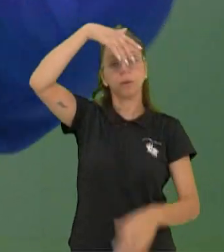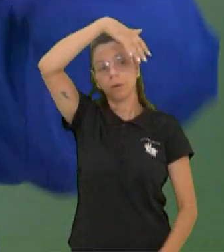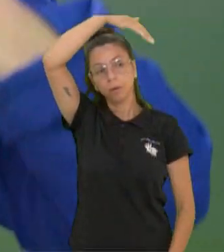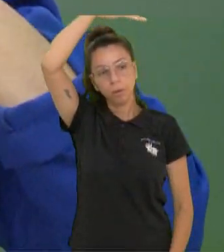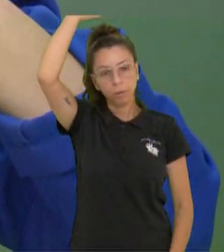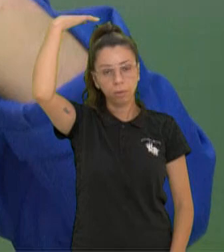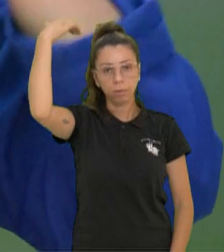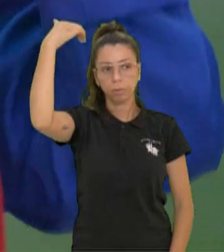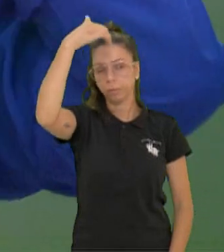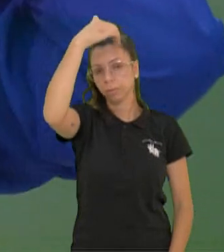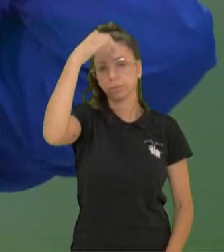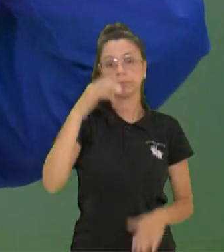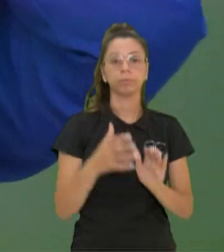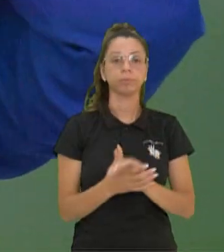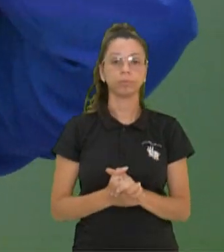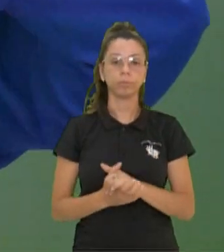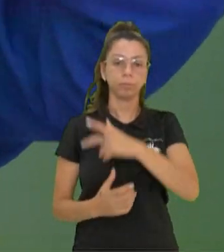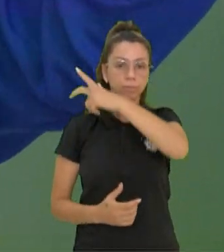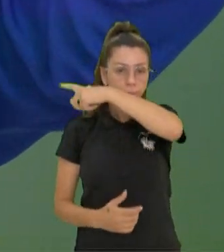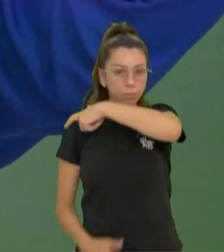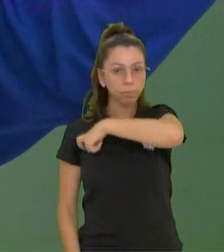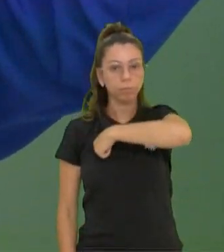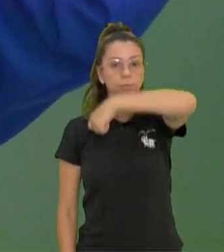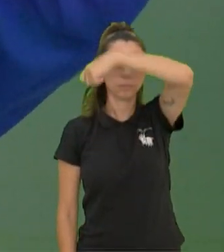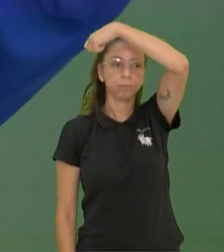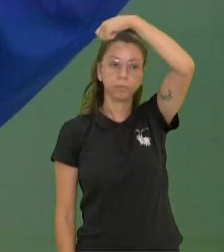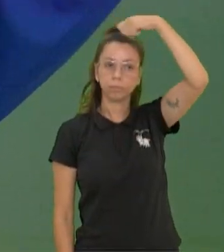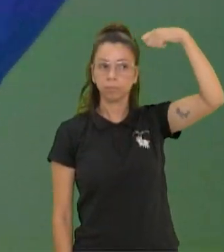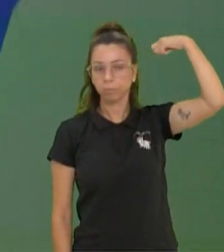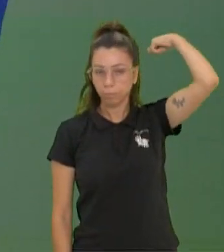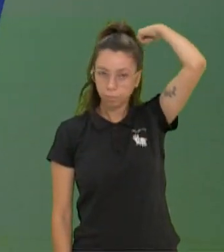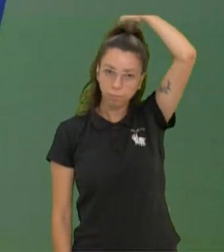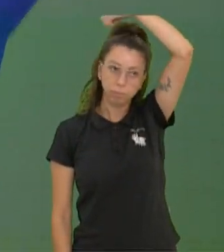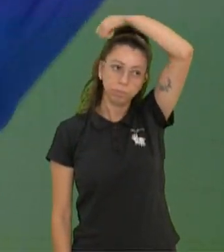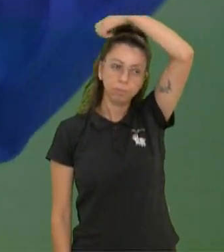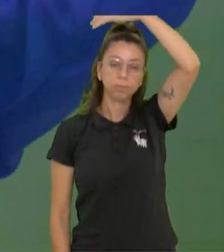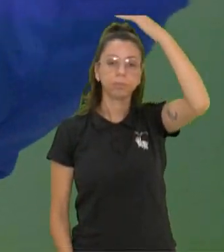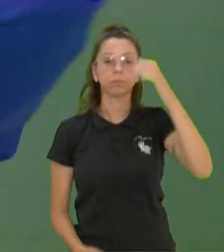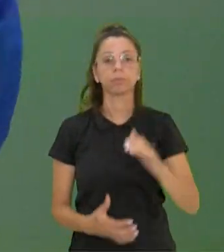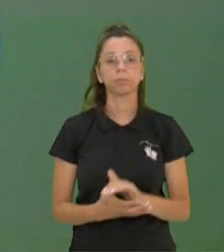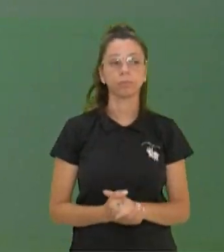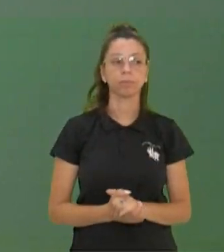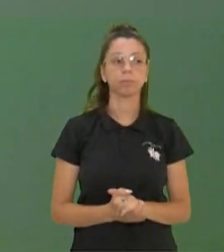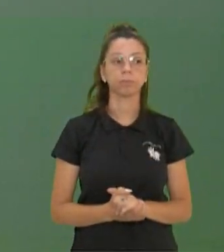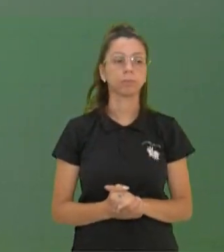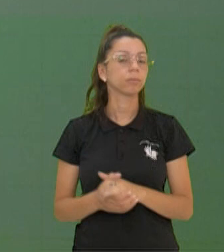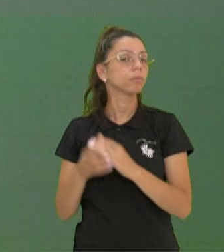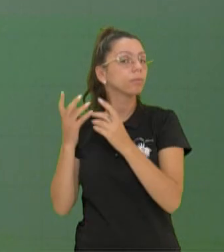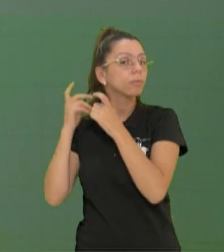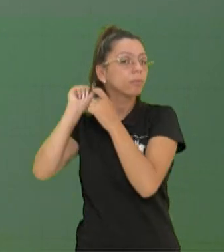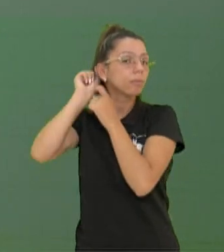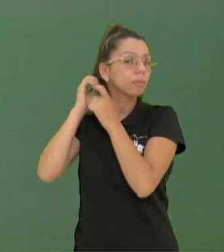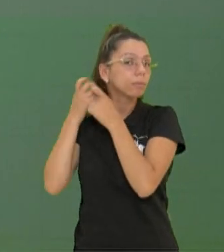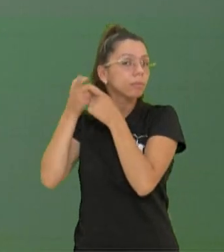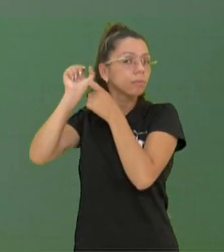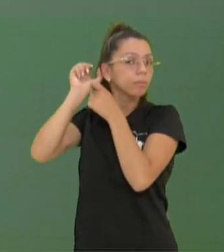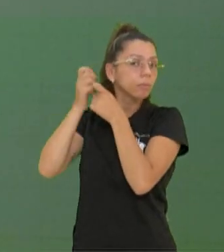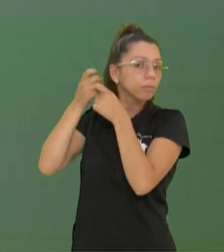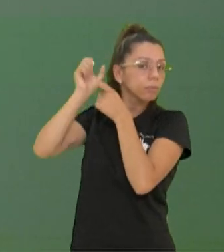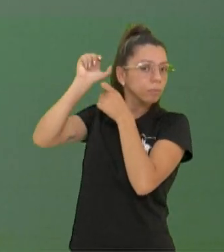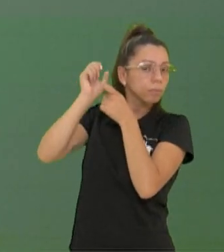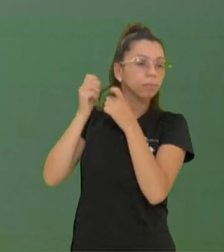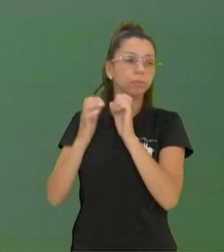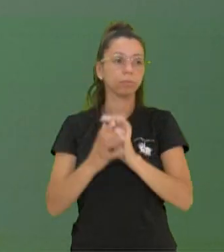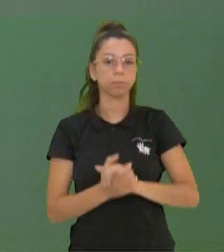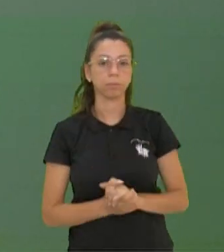para trás. Agora eu pego a outra ponta, passo para o outro lado e vou encaixar ele aqui,